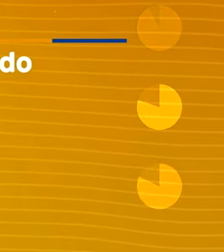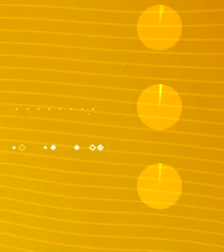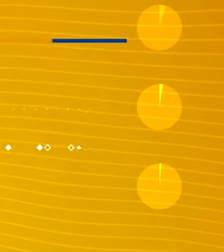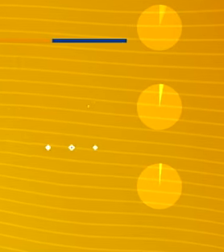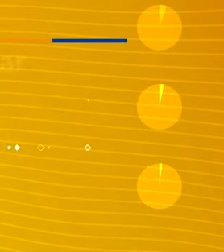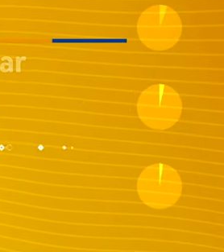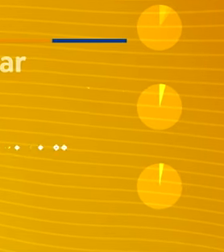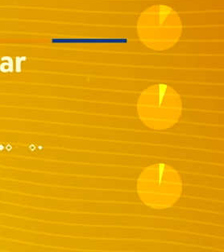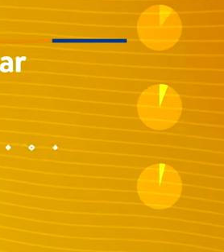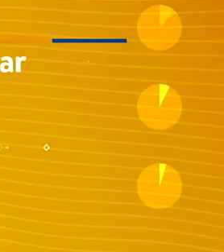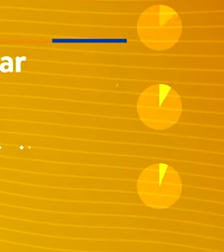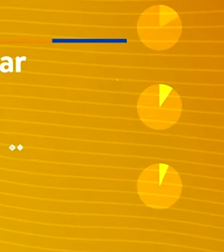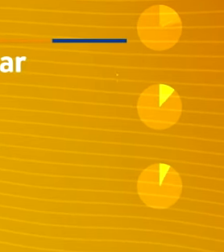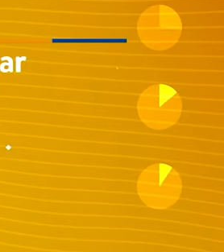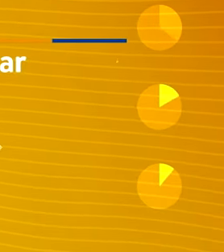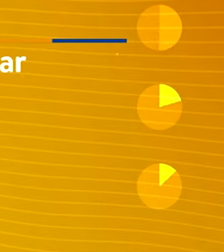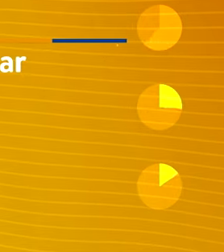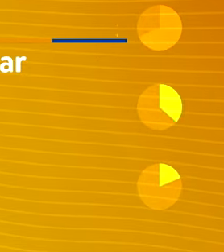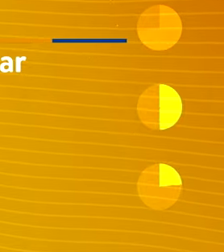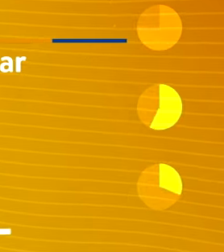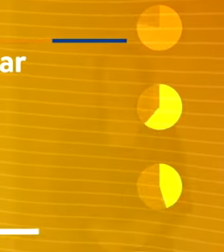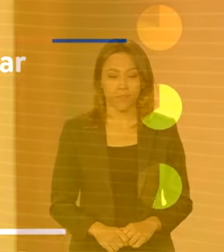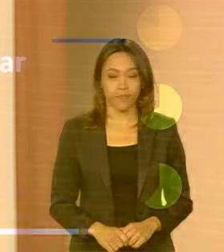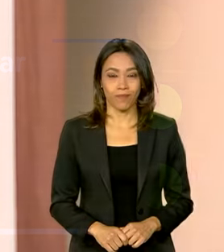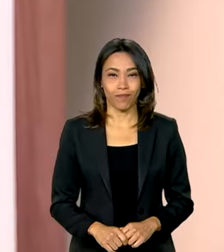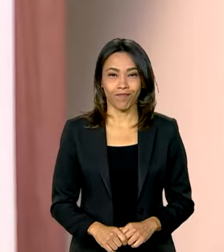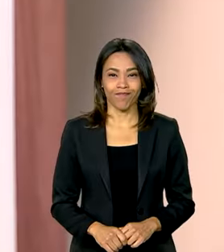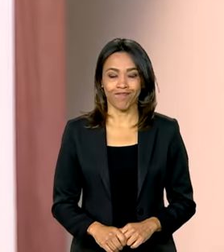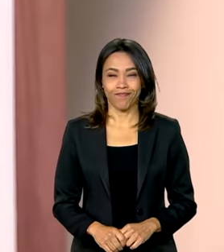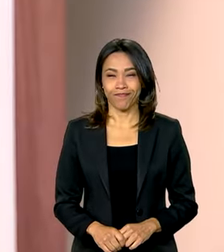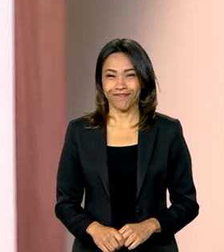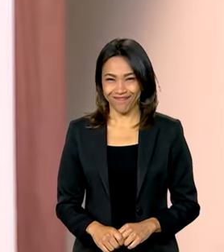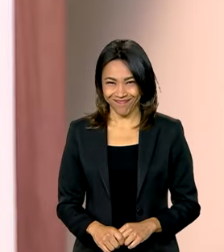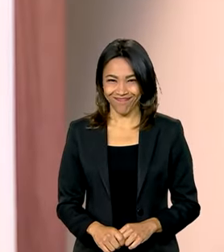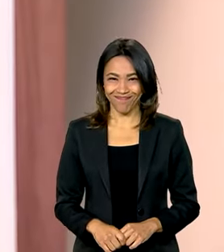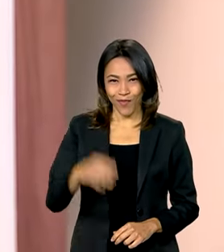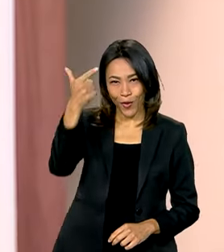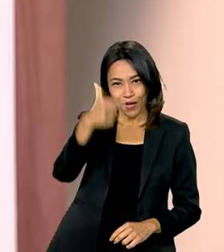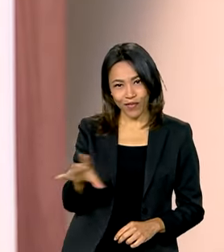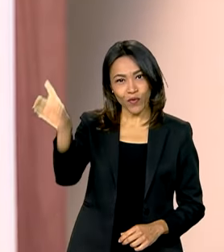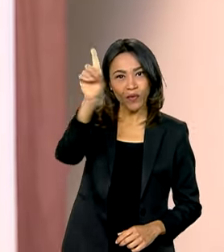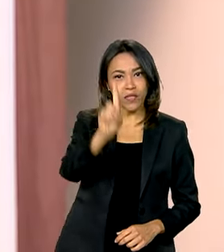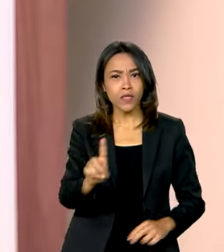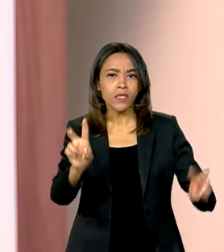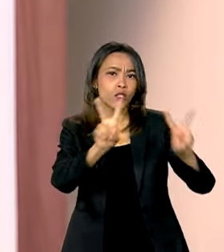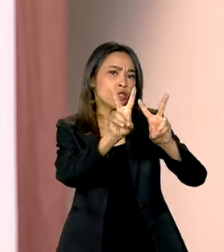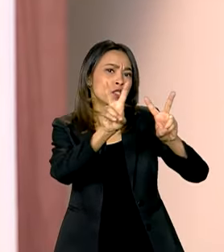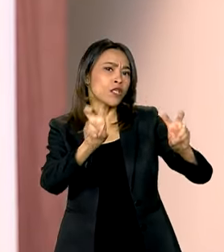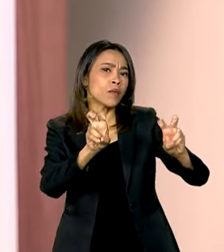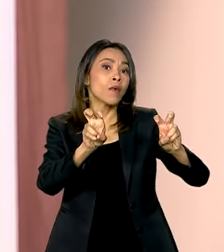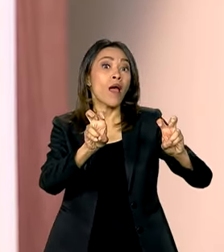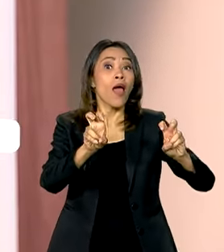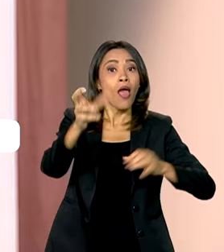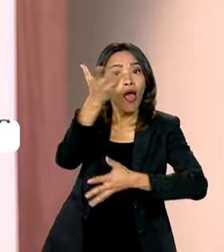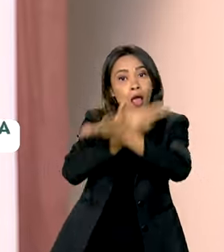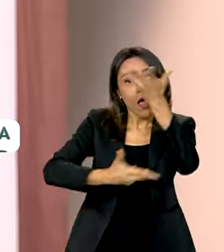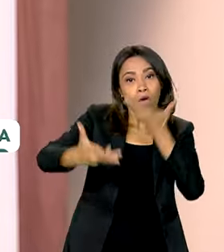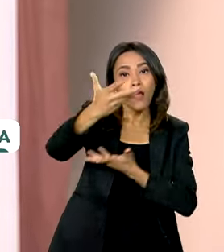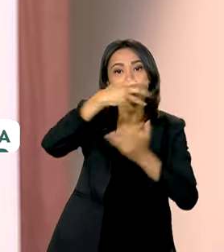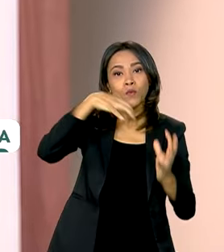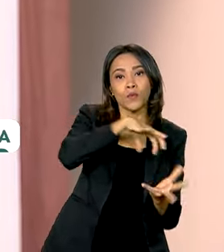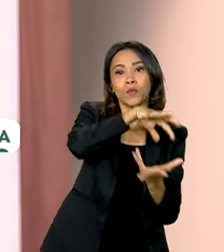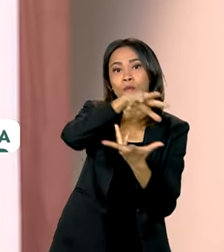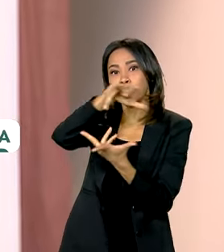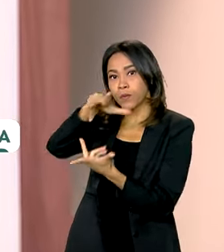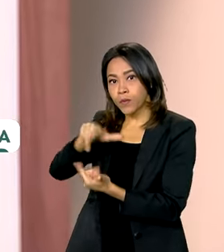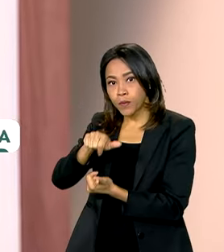De volta, e o assunto agora é relações